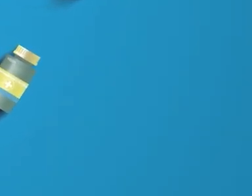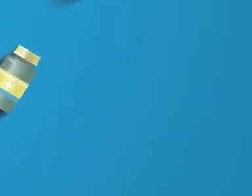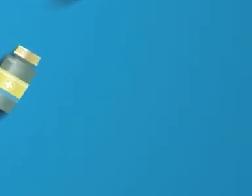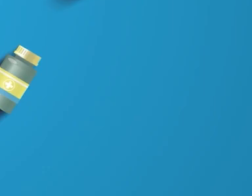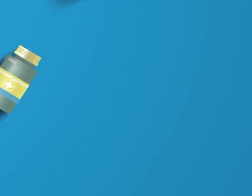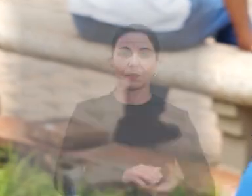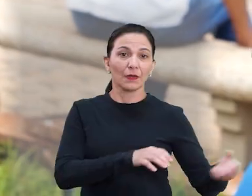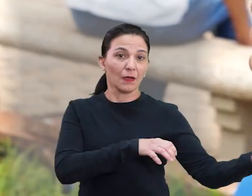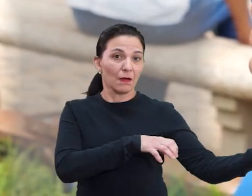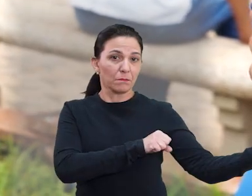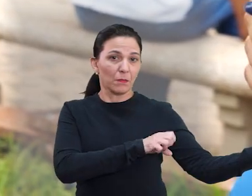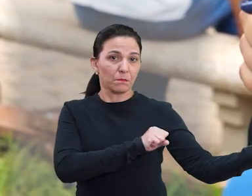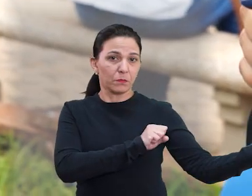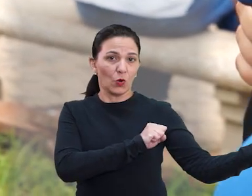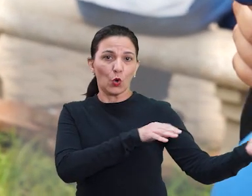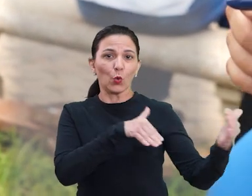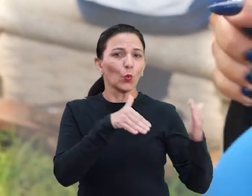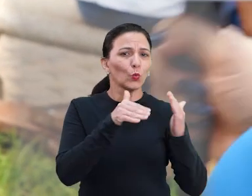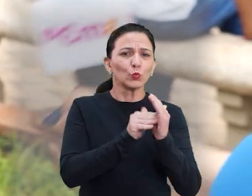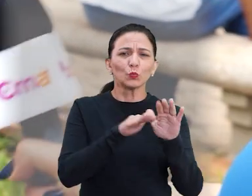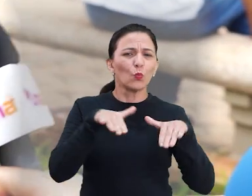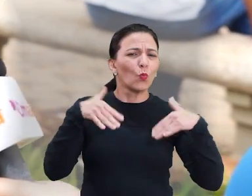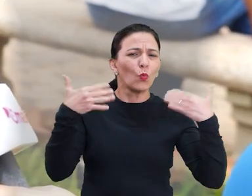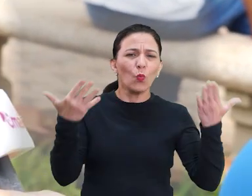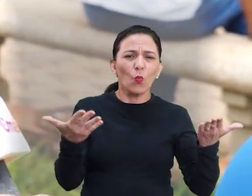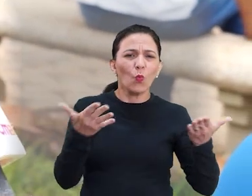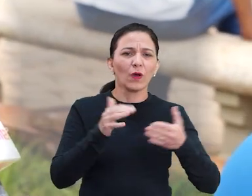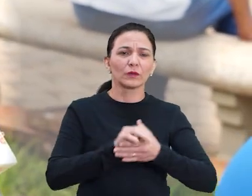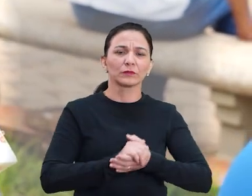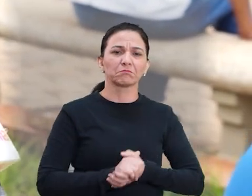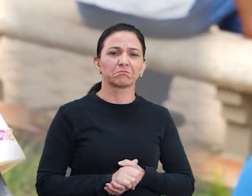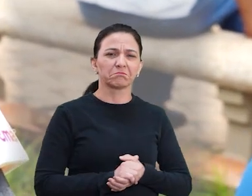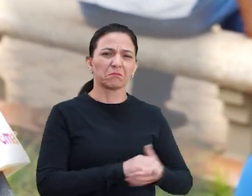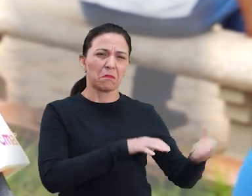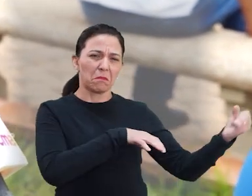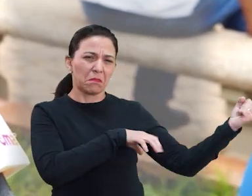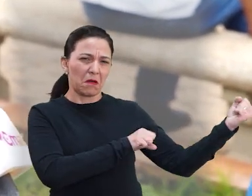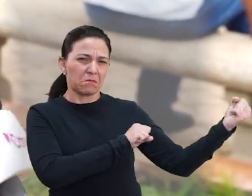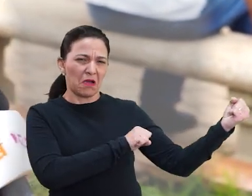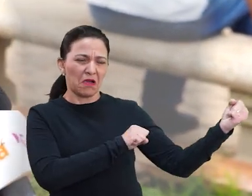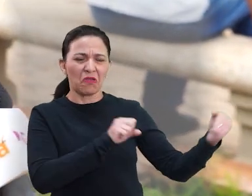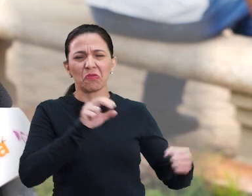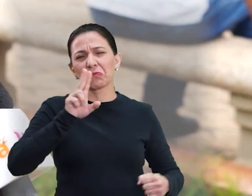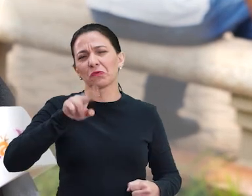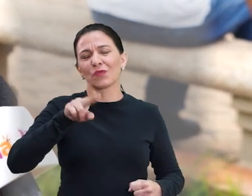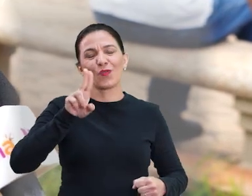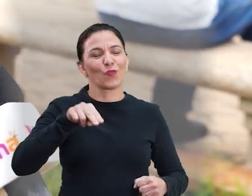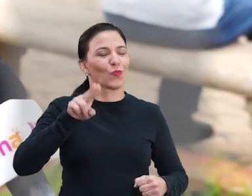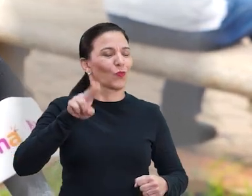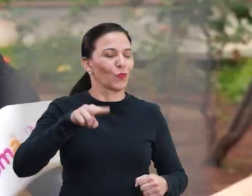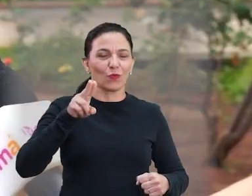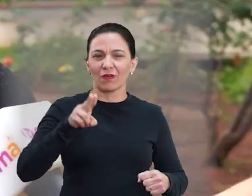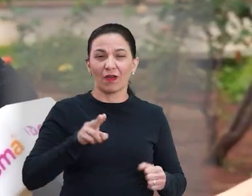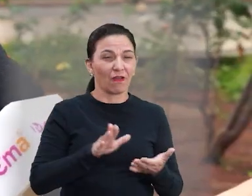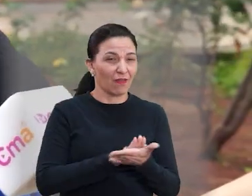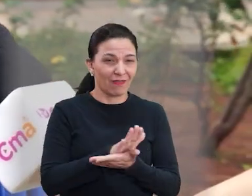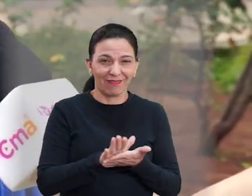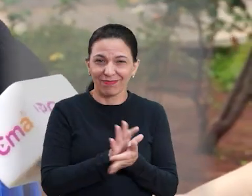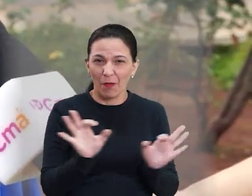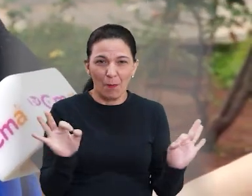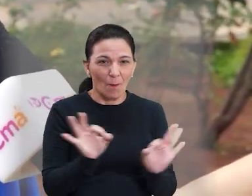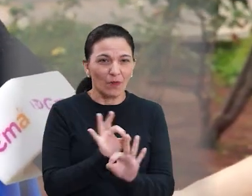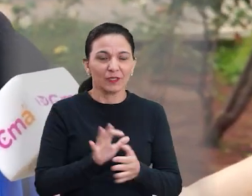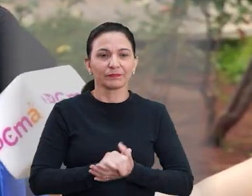doença qual foi a última vez que o senhor mediu sua pressão eu nunca medi pressão não não